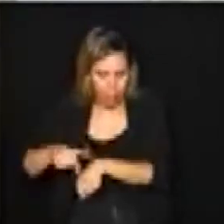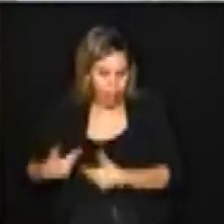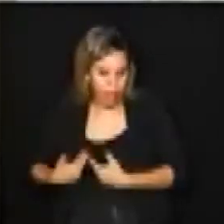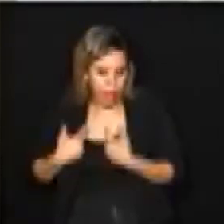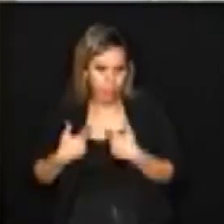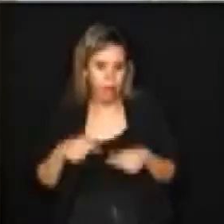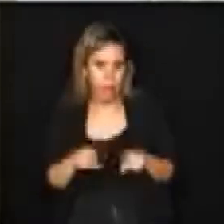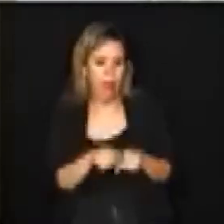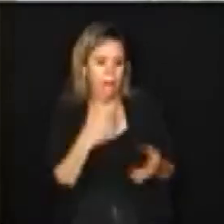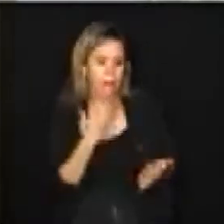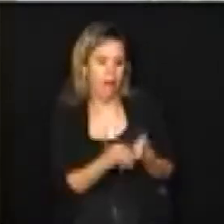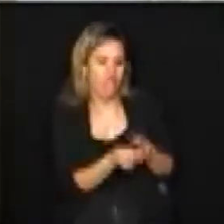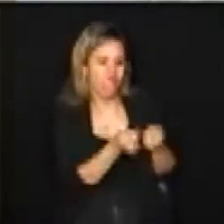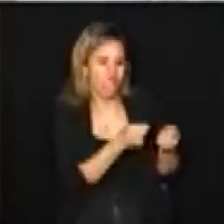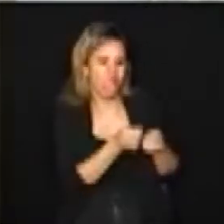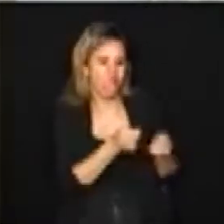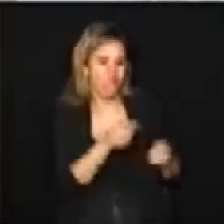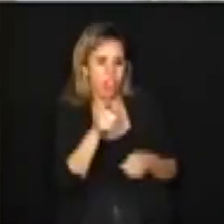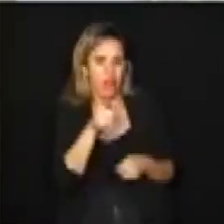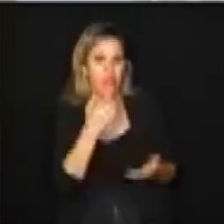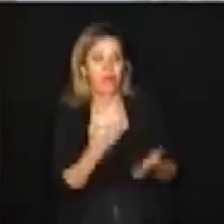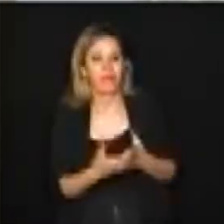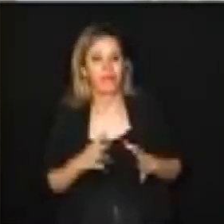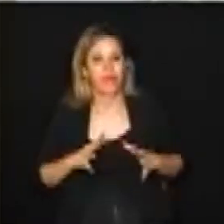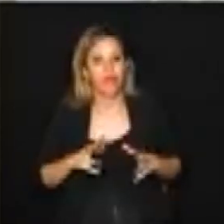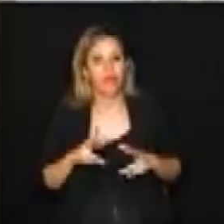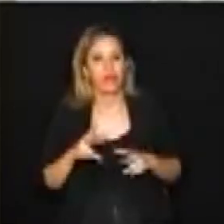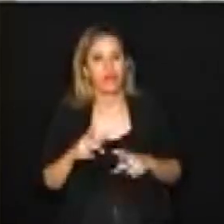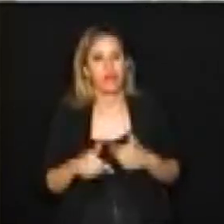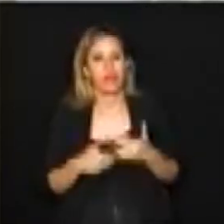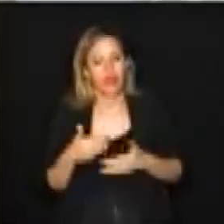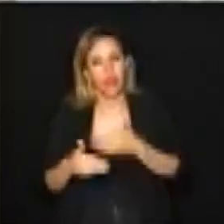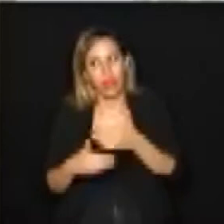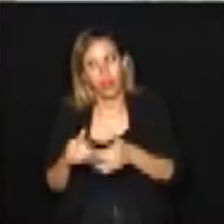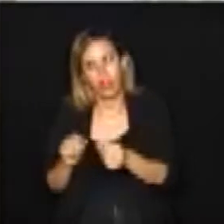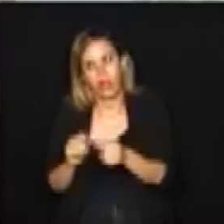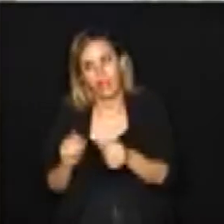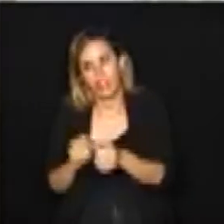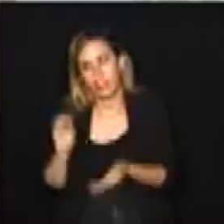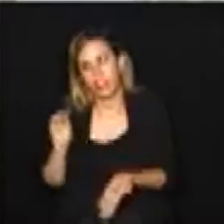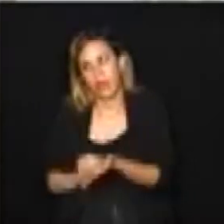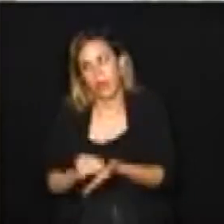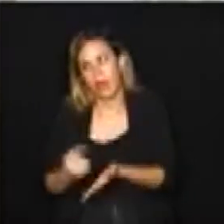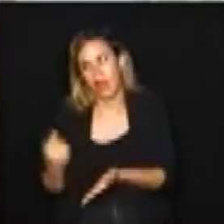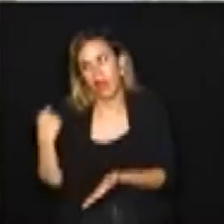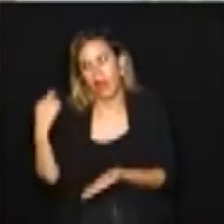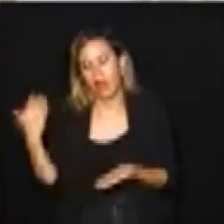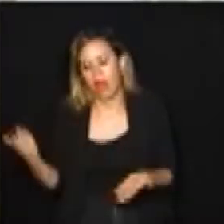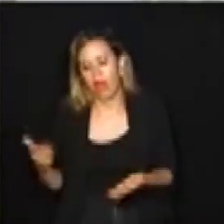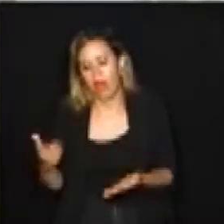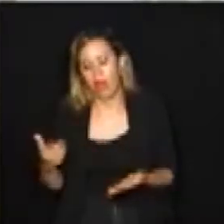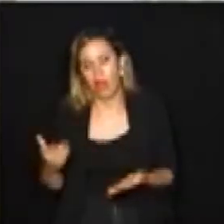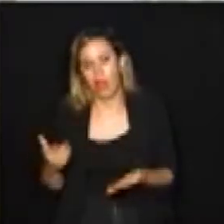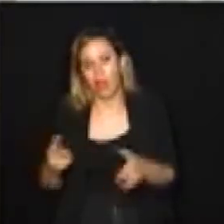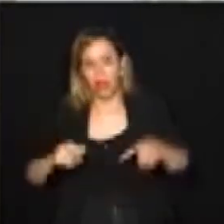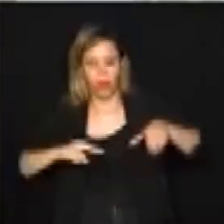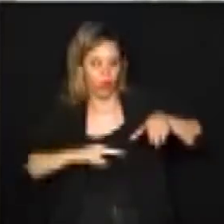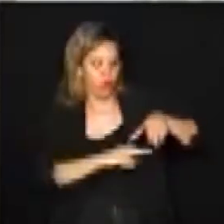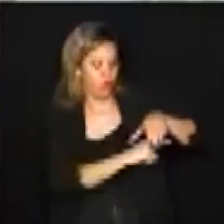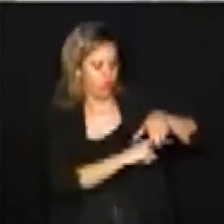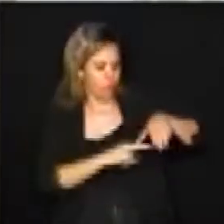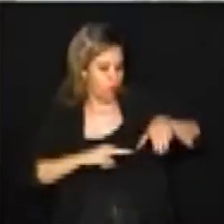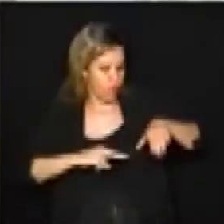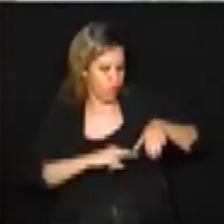perda, inclusive, econômica, porque você perde todos esses passos. Se a tomografia tiver